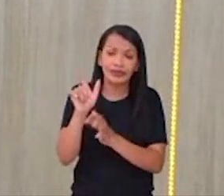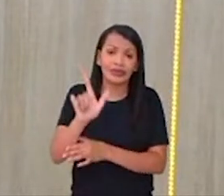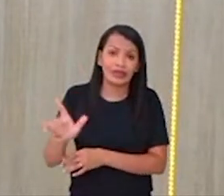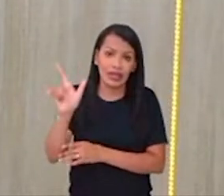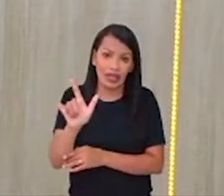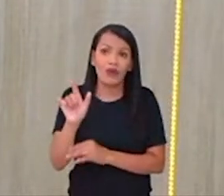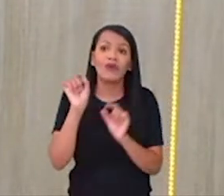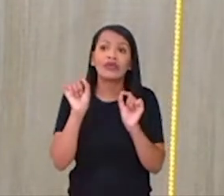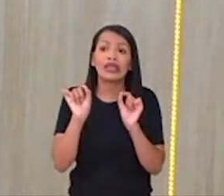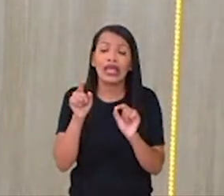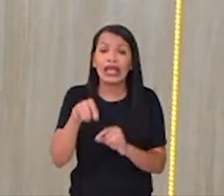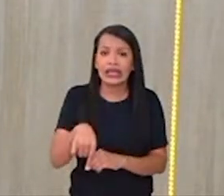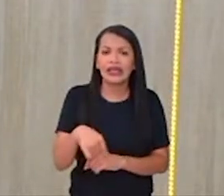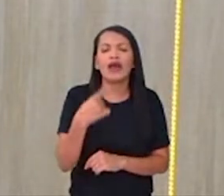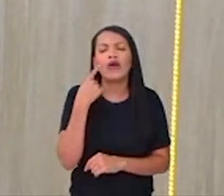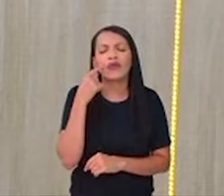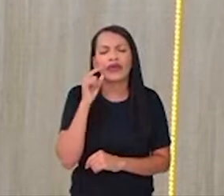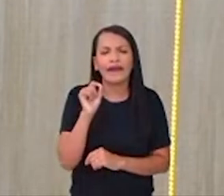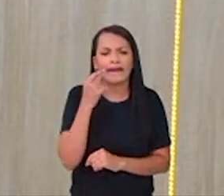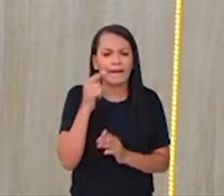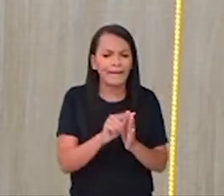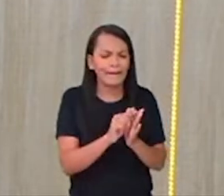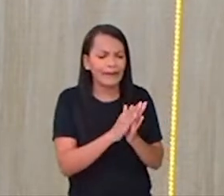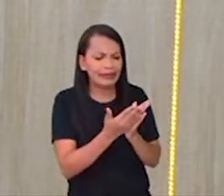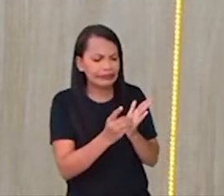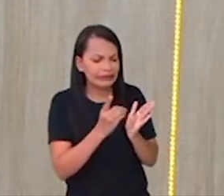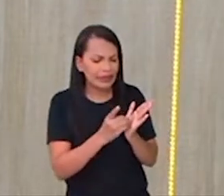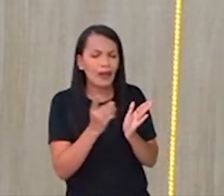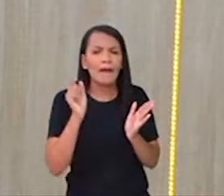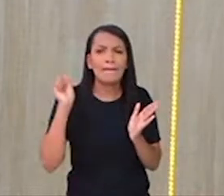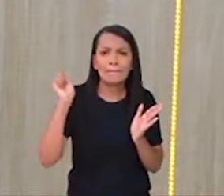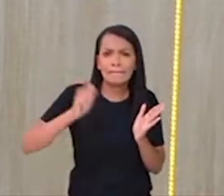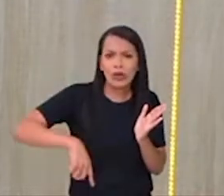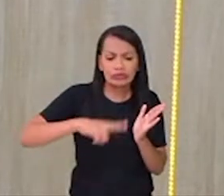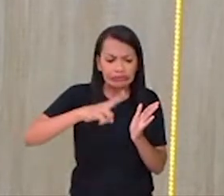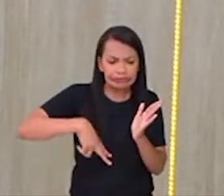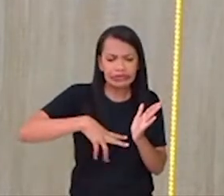dicionário, né? Porque aqui a gente pode exercitar, a gente pode explorar.